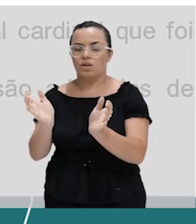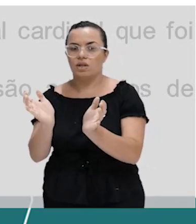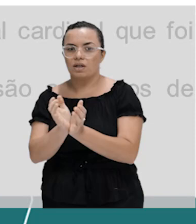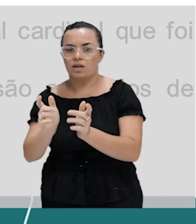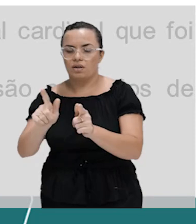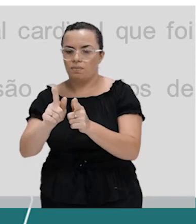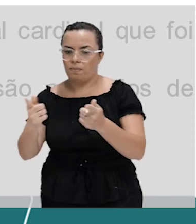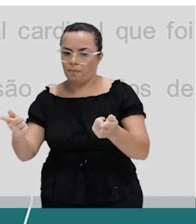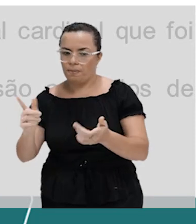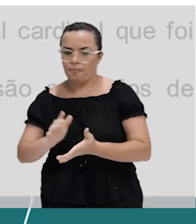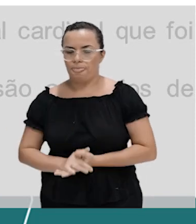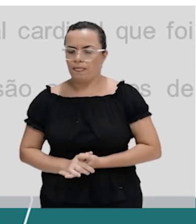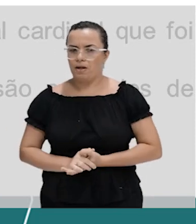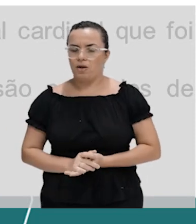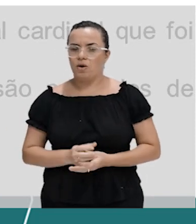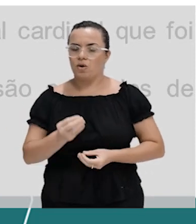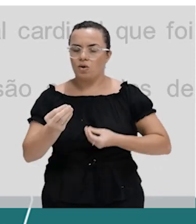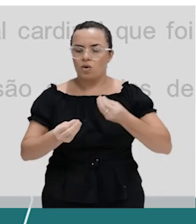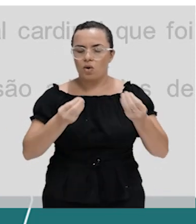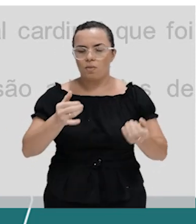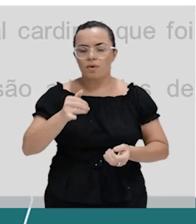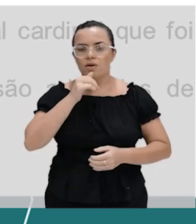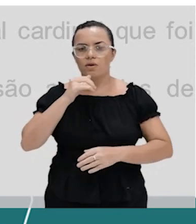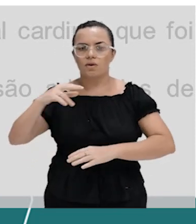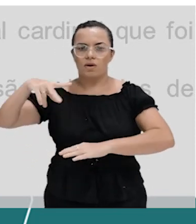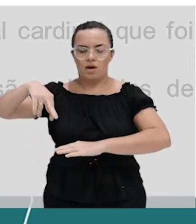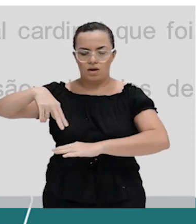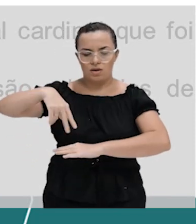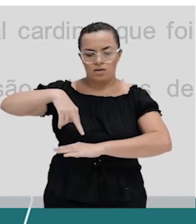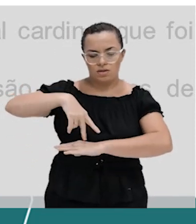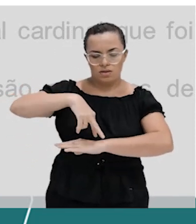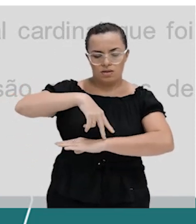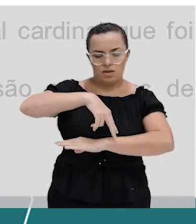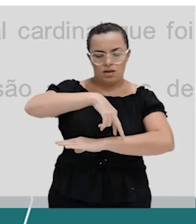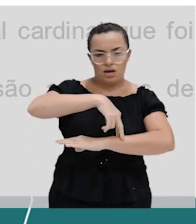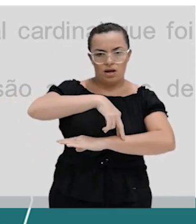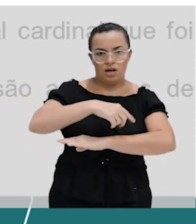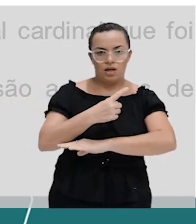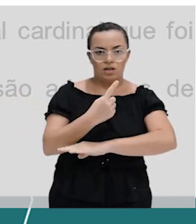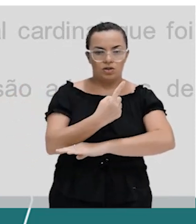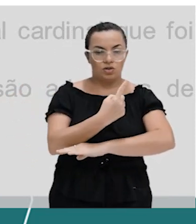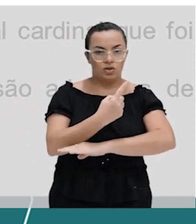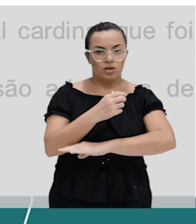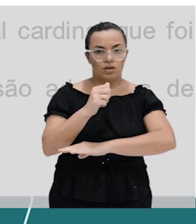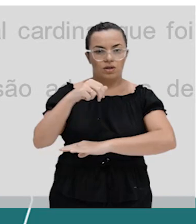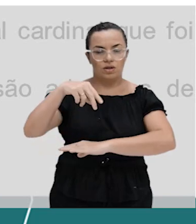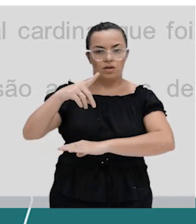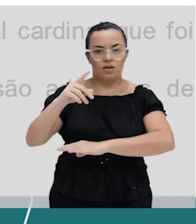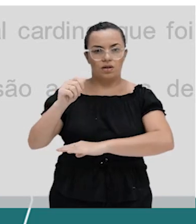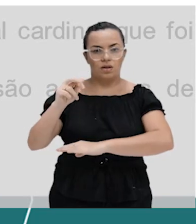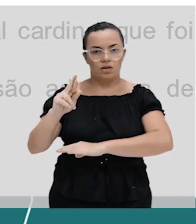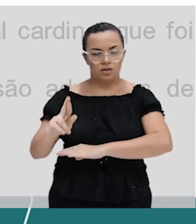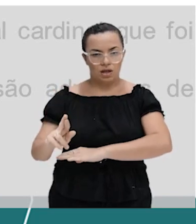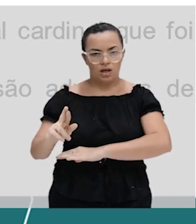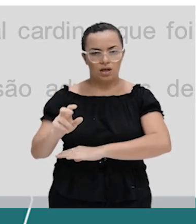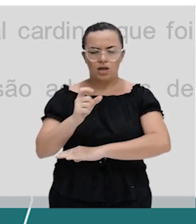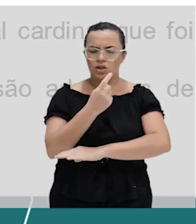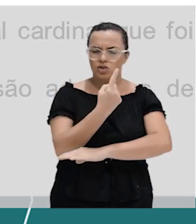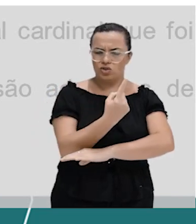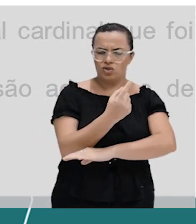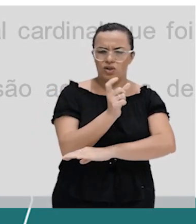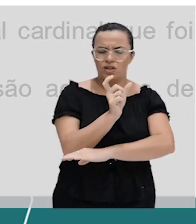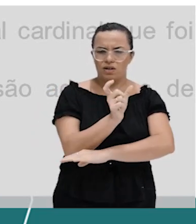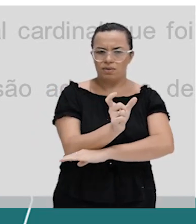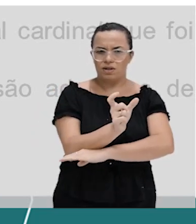Andar, a palavra sozinha, isolada, eu sei que é um verbo. Né? Mas quando eu digo o andar de Gabriela, o andar